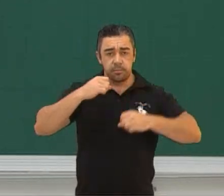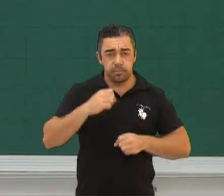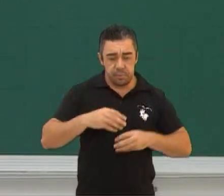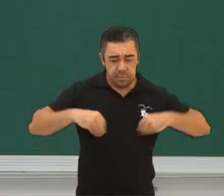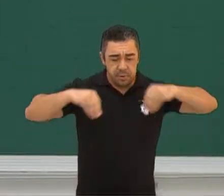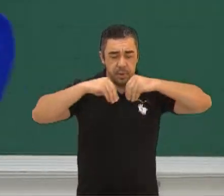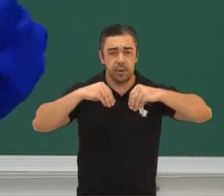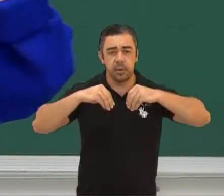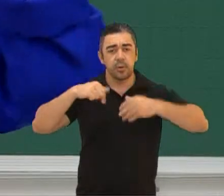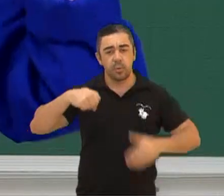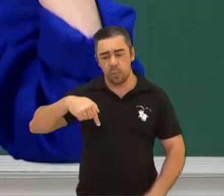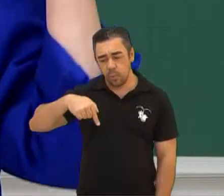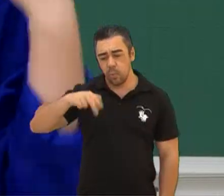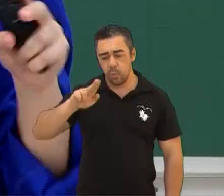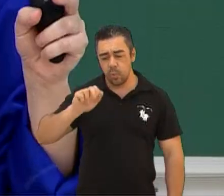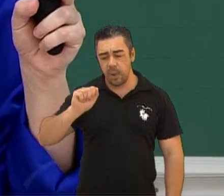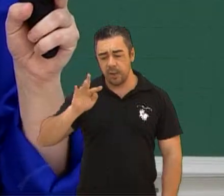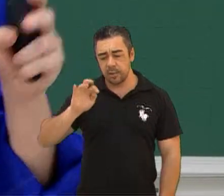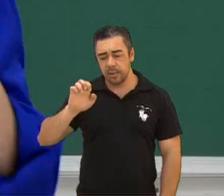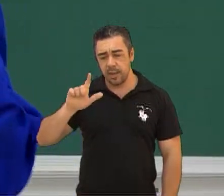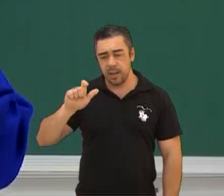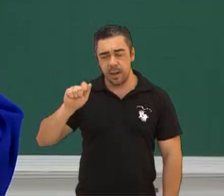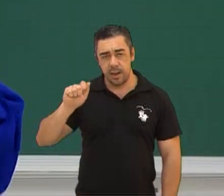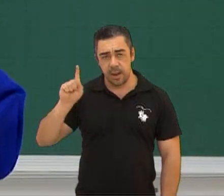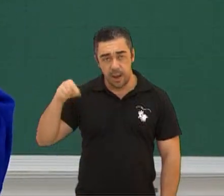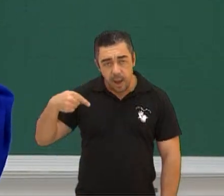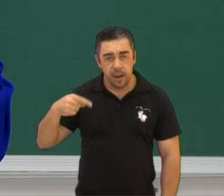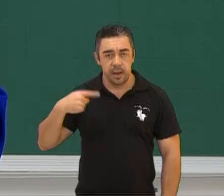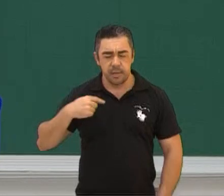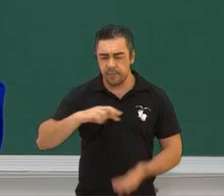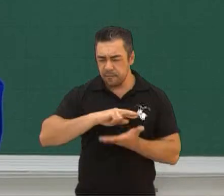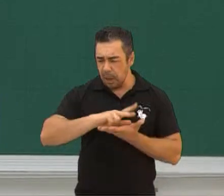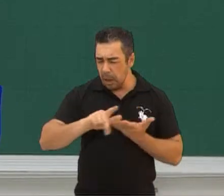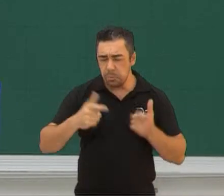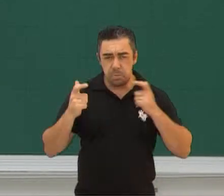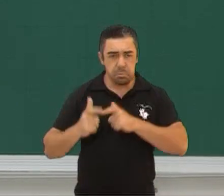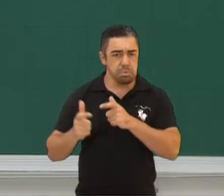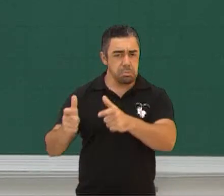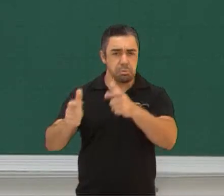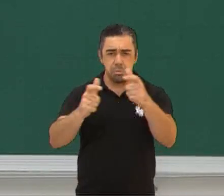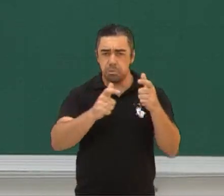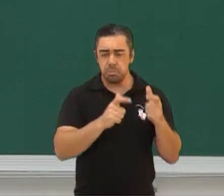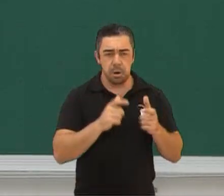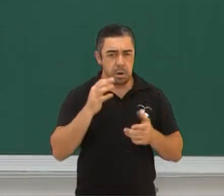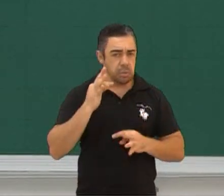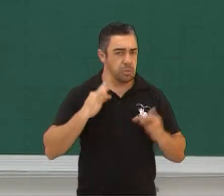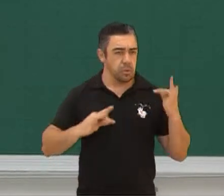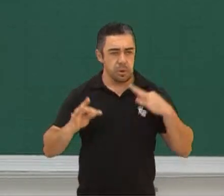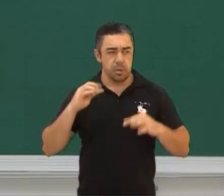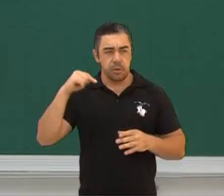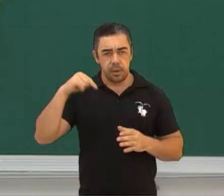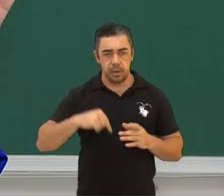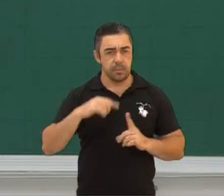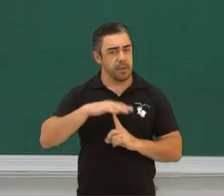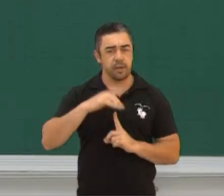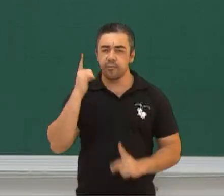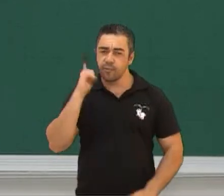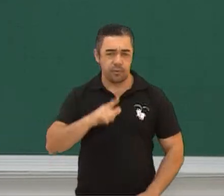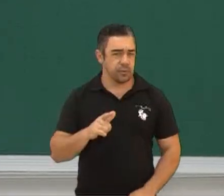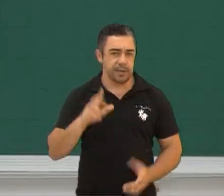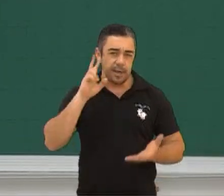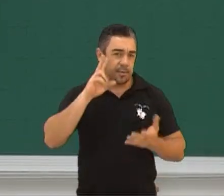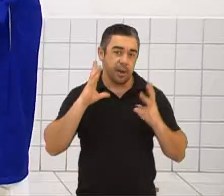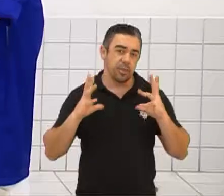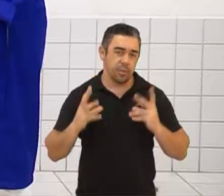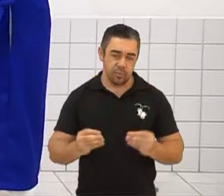visitado, e aí por aí vai de maneira muito grande a quantidade turística de aspectos a serem relacionados no Paraná, e me perdoem porque eu não vou conseguir lembrar de